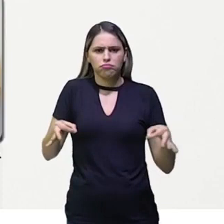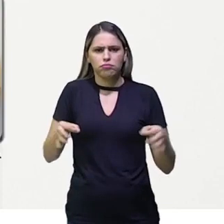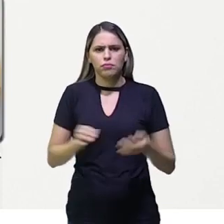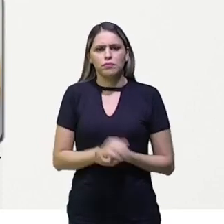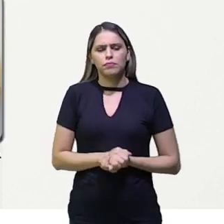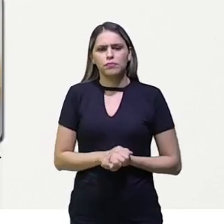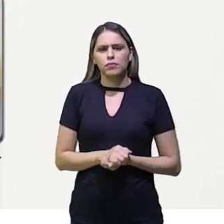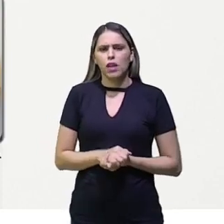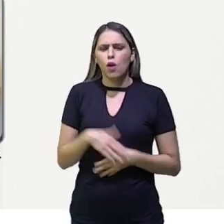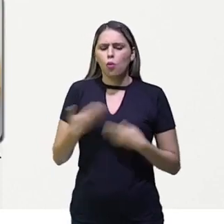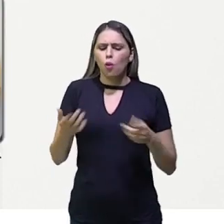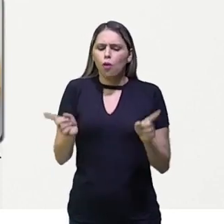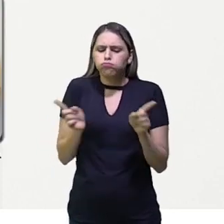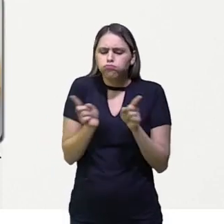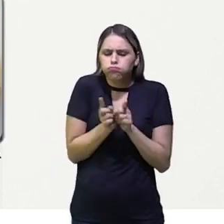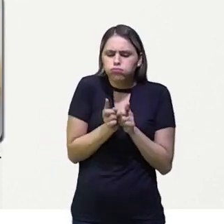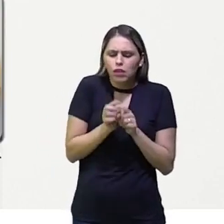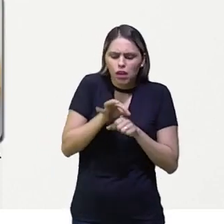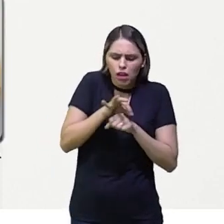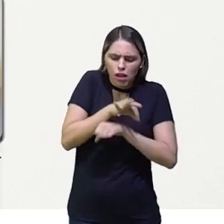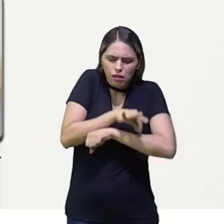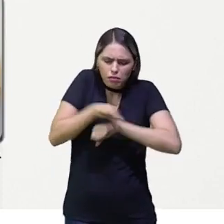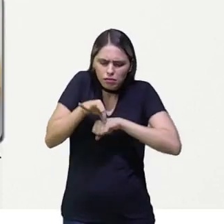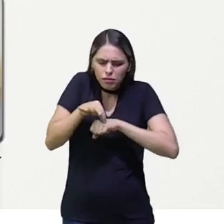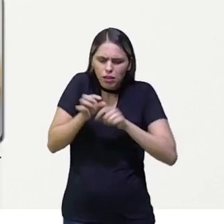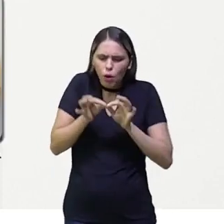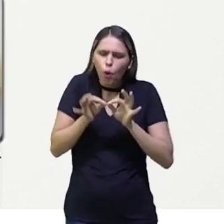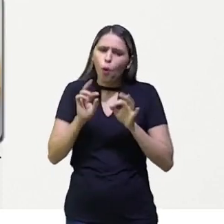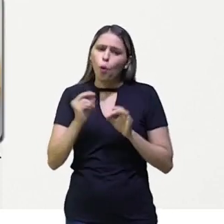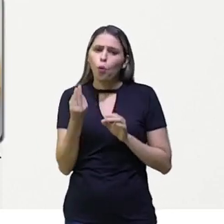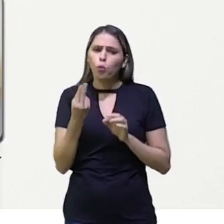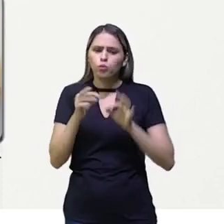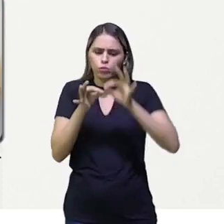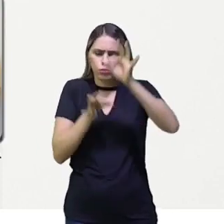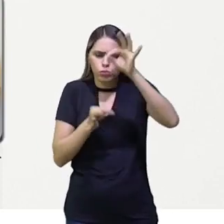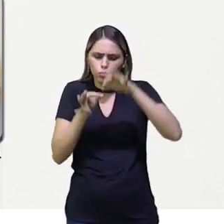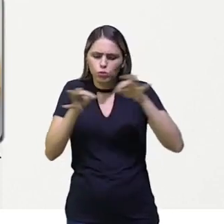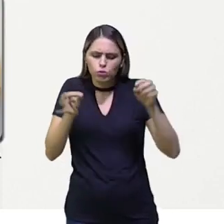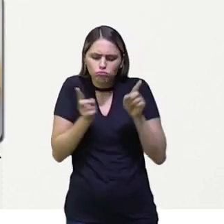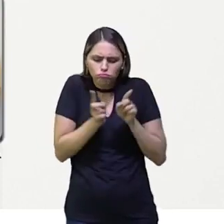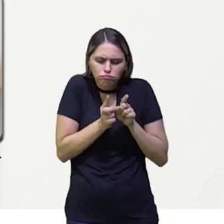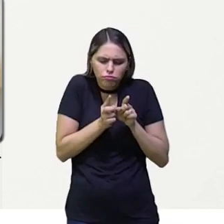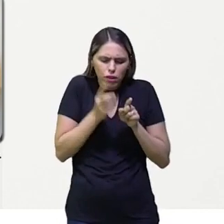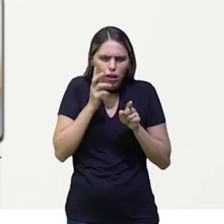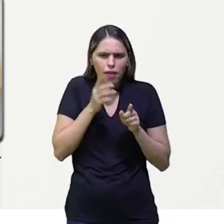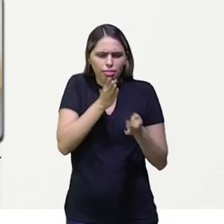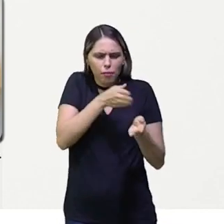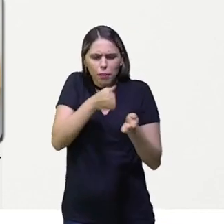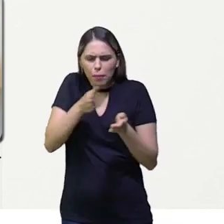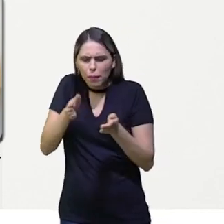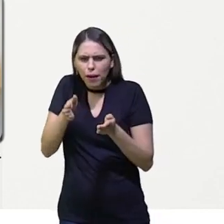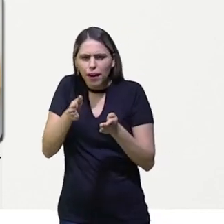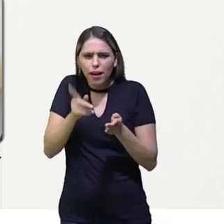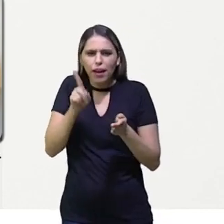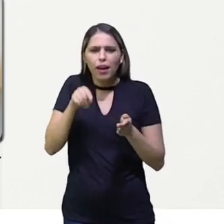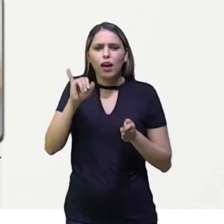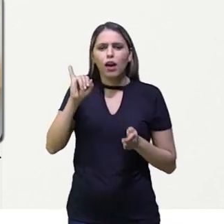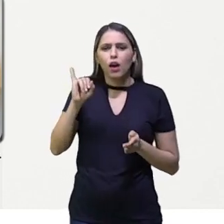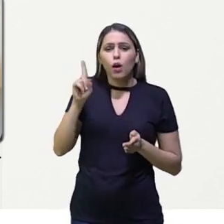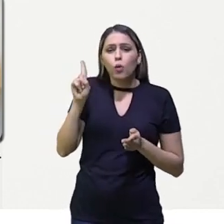A menor unidade de medição de uma fita métrica comum é de